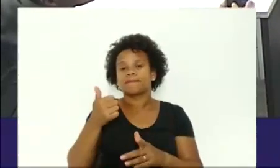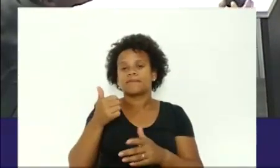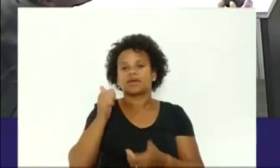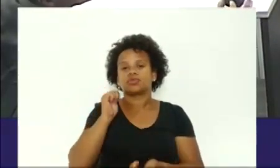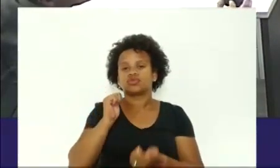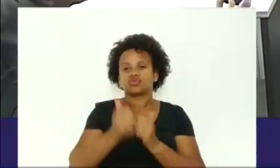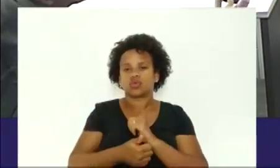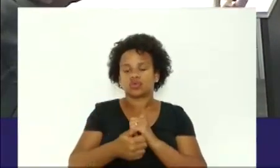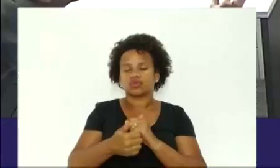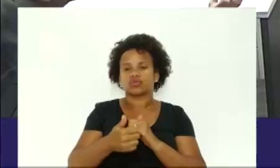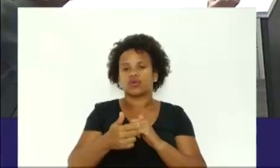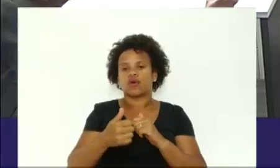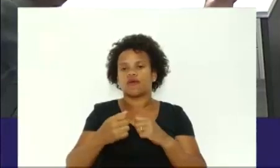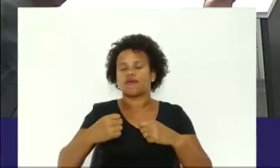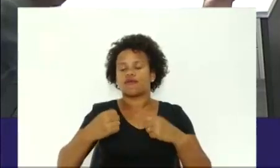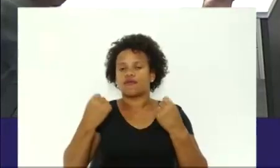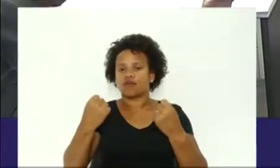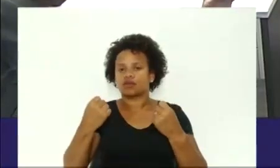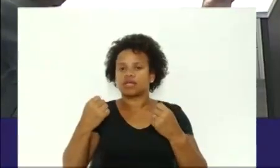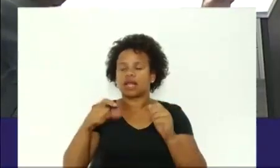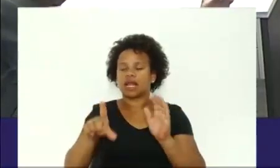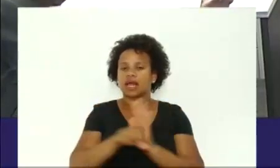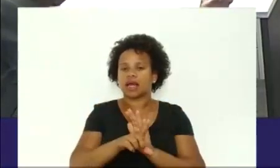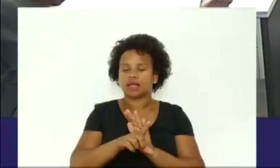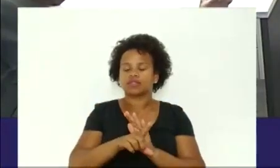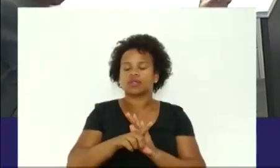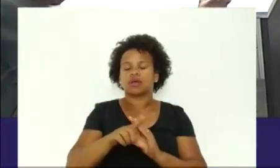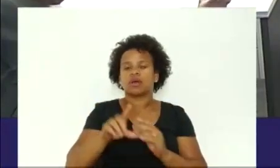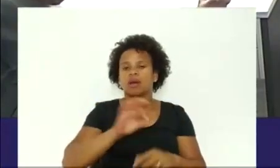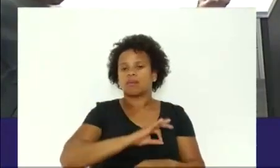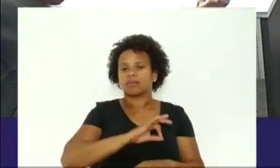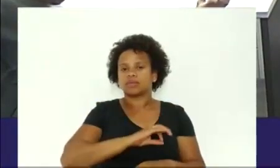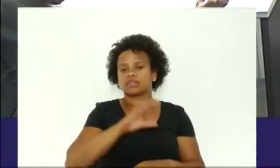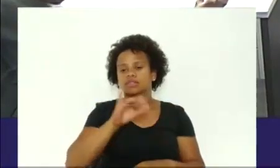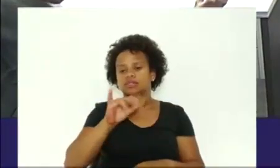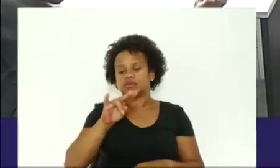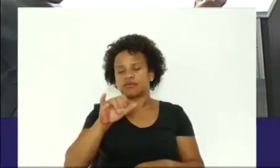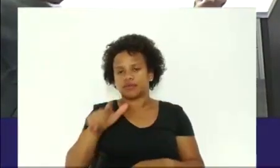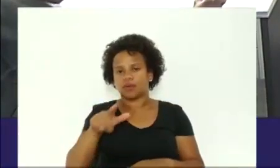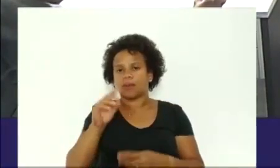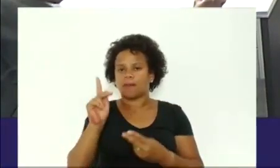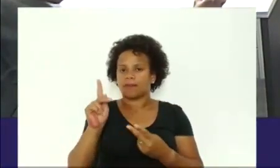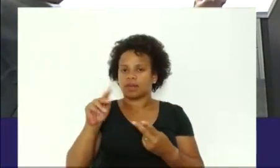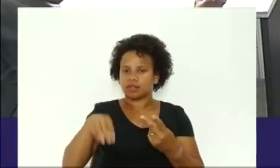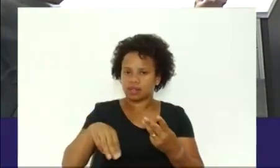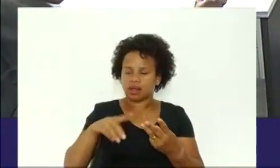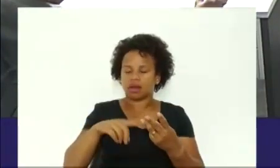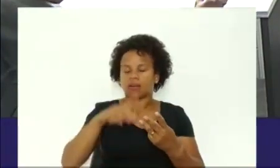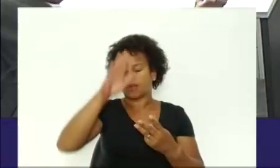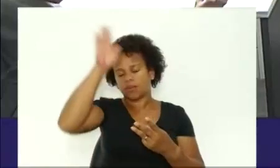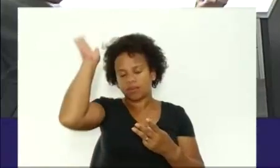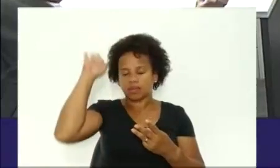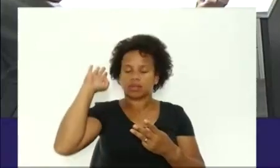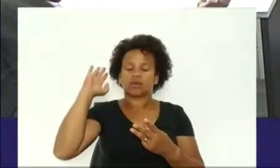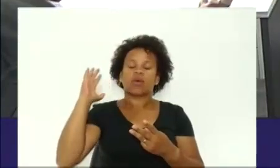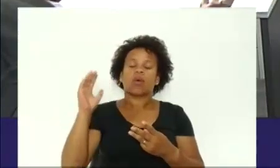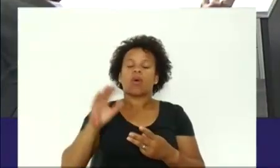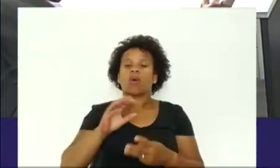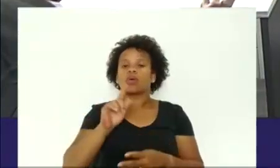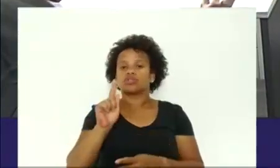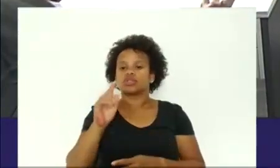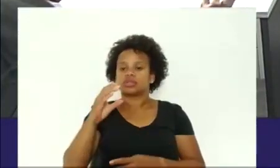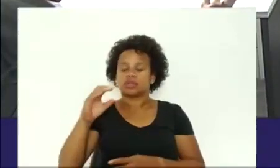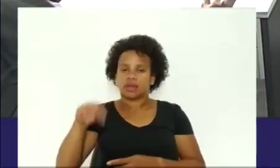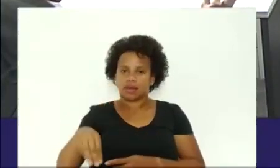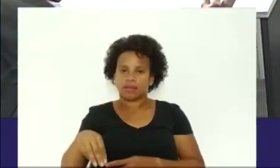Legais, Polícia Civil, Militar, Bombeiros e Guarda Municipal. E em 2008, foi articuladora e palestrante do 2º